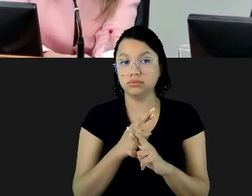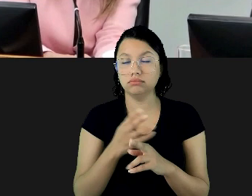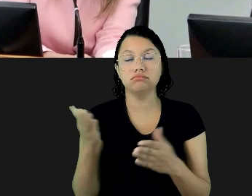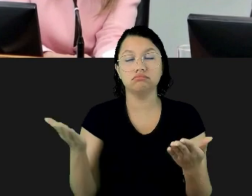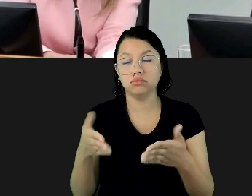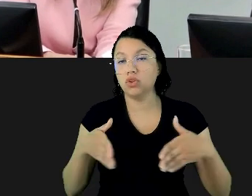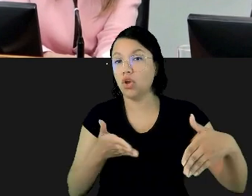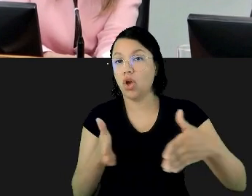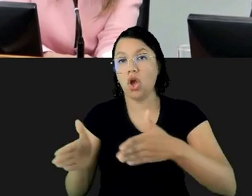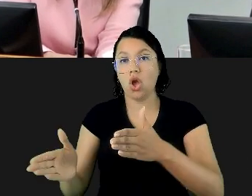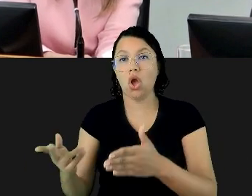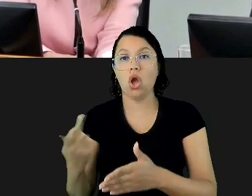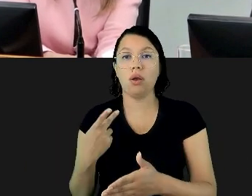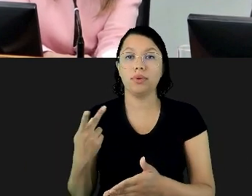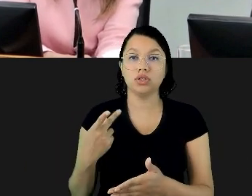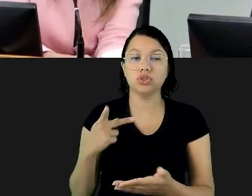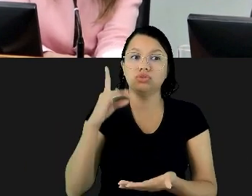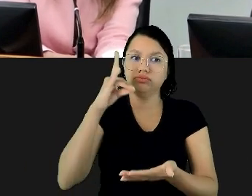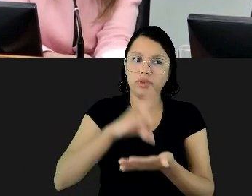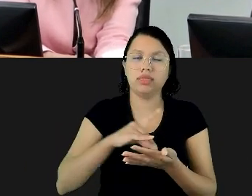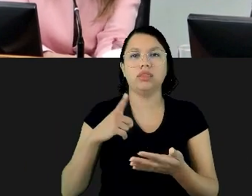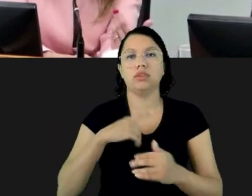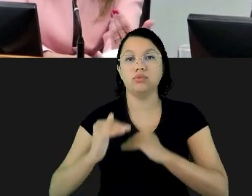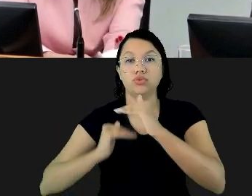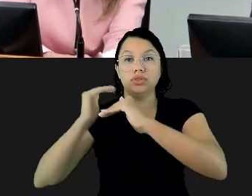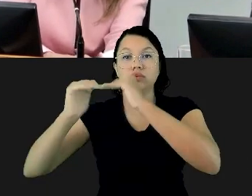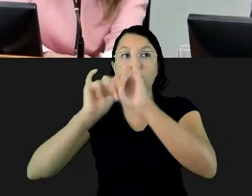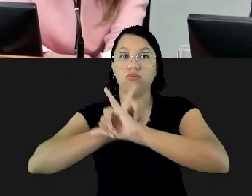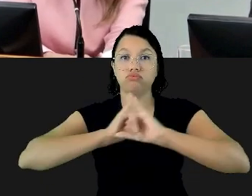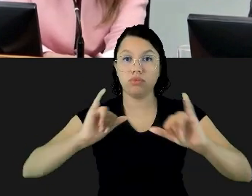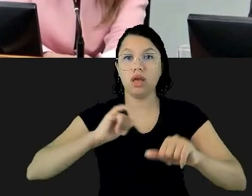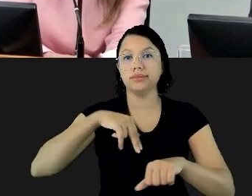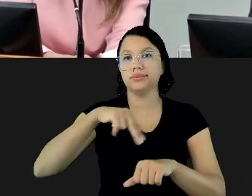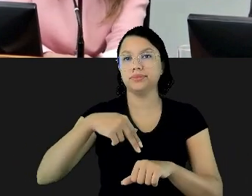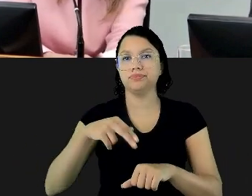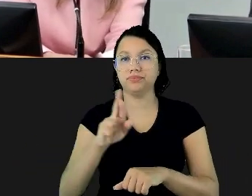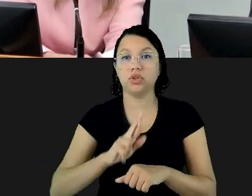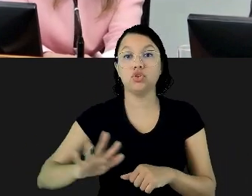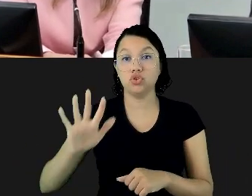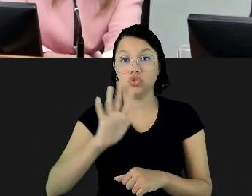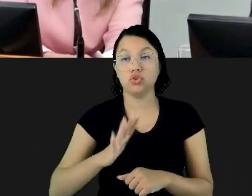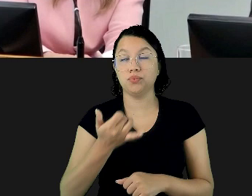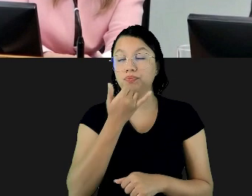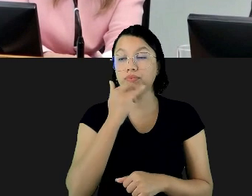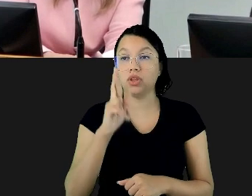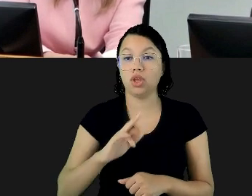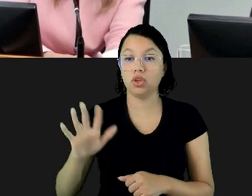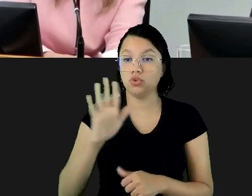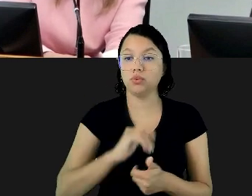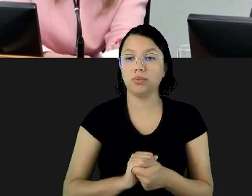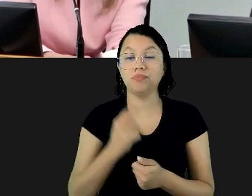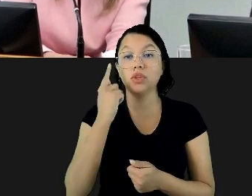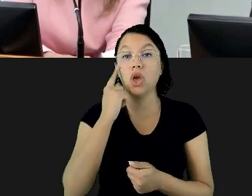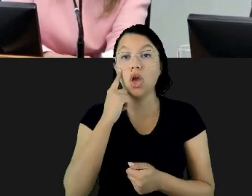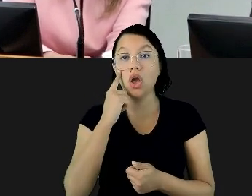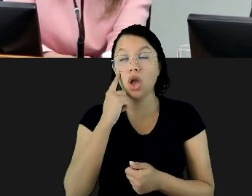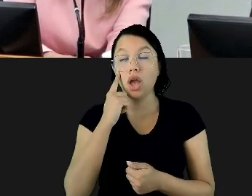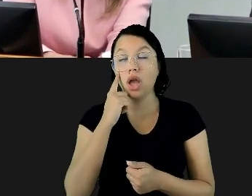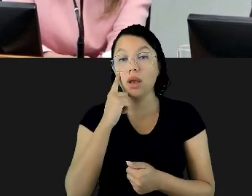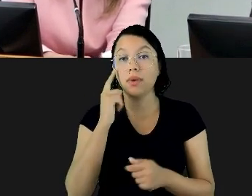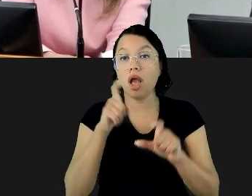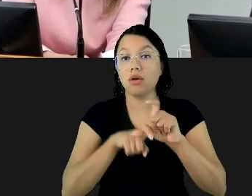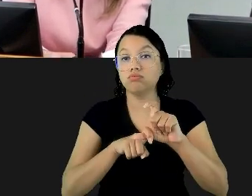desenvolvimento anunciado regional. E um olhar também para o grau de autonomia que esses estados,